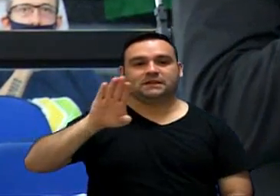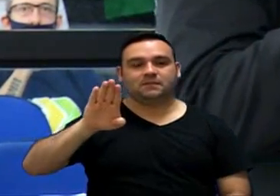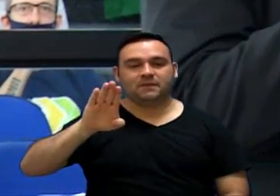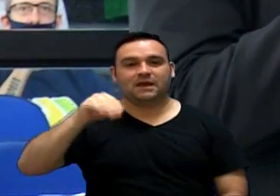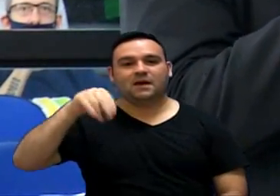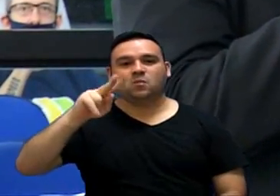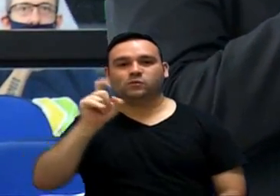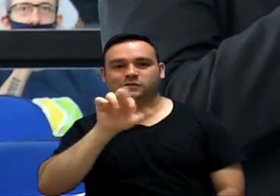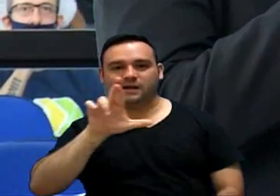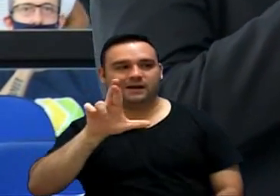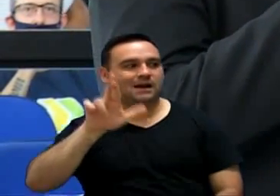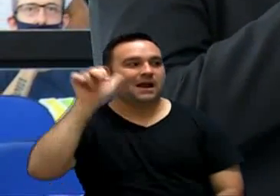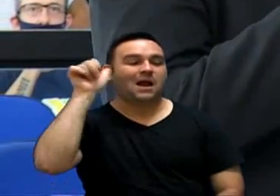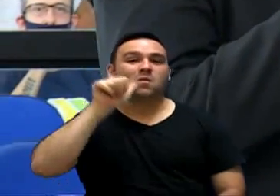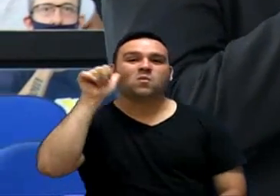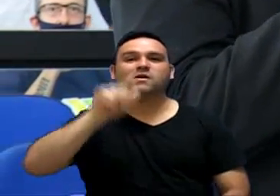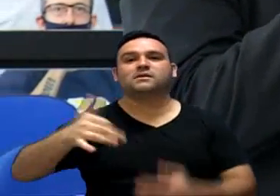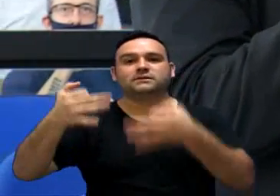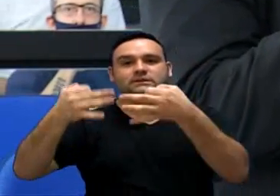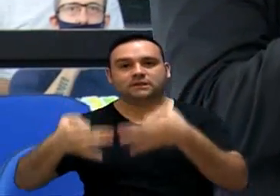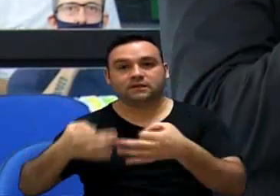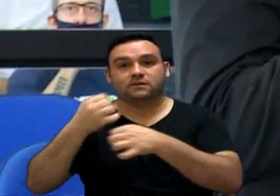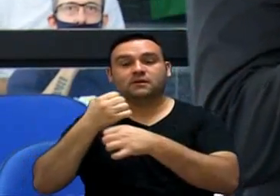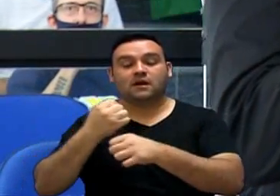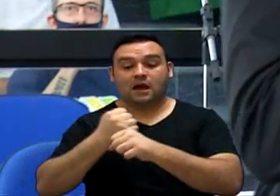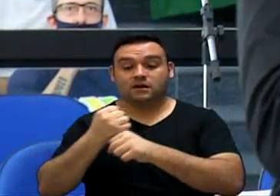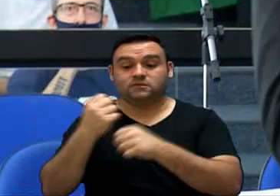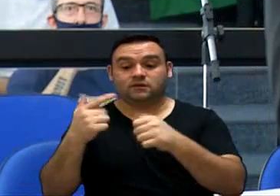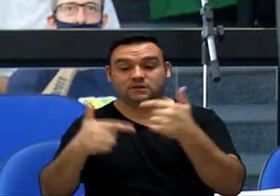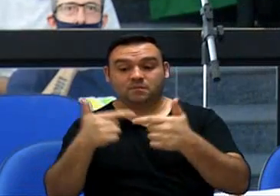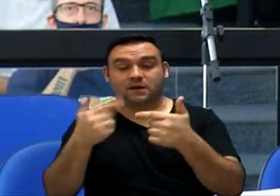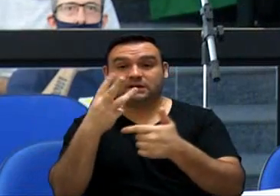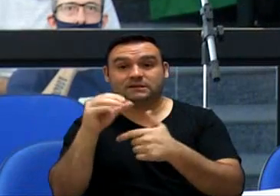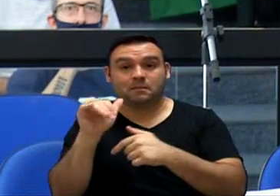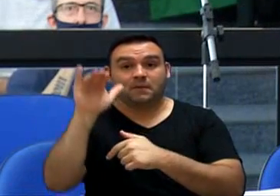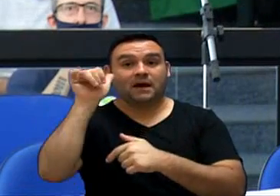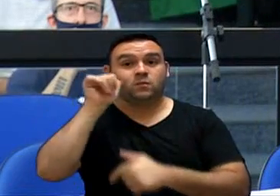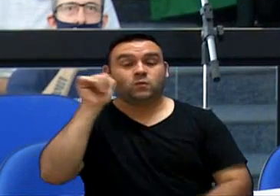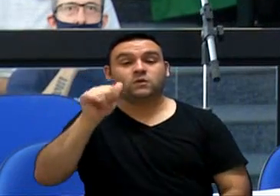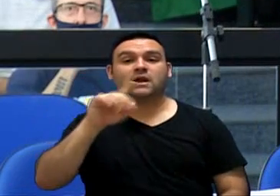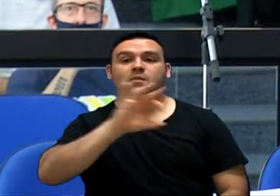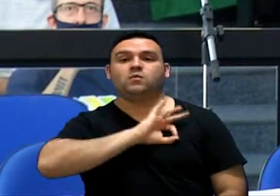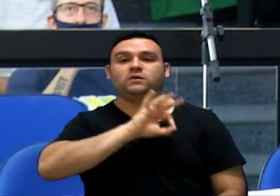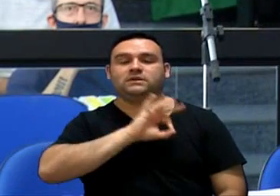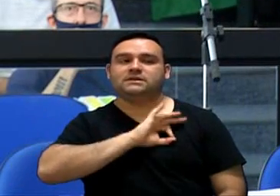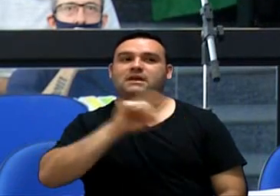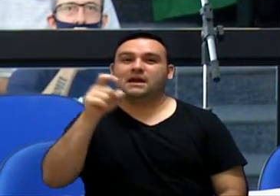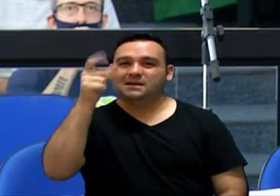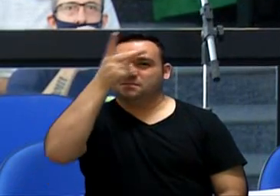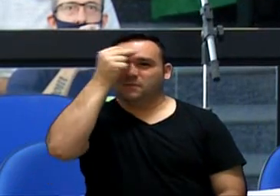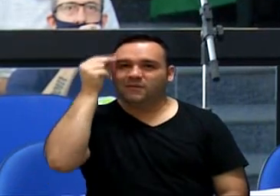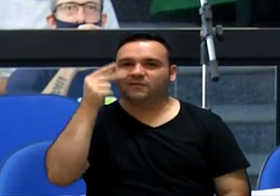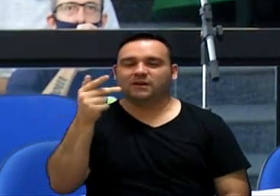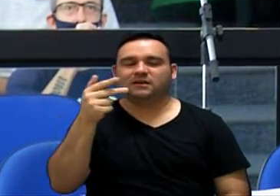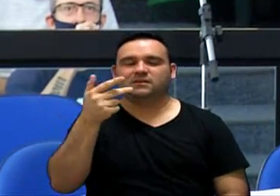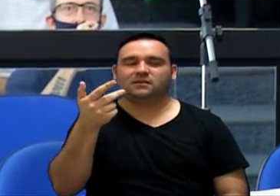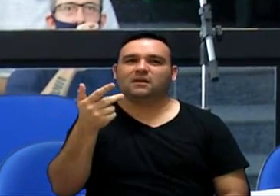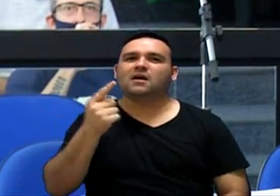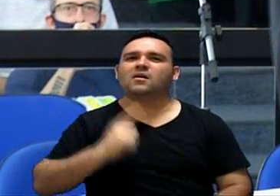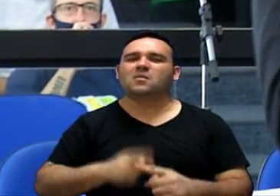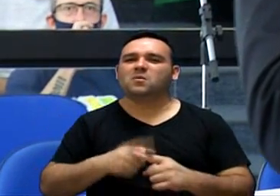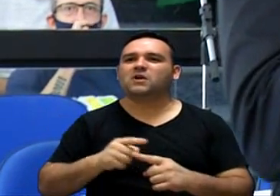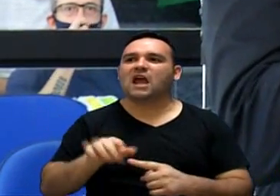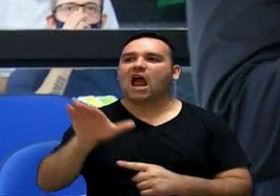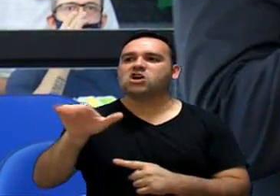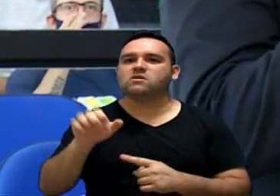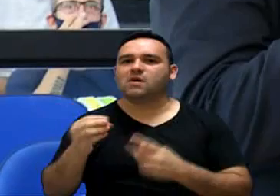Mulher, uma mulher ilibada, com mais de 30 anos de serviço, uma delegada aposentada, uma ex-prefeita, pela